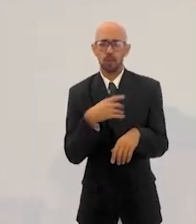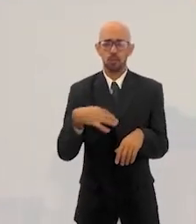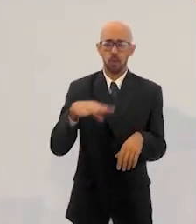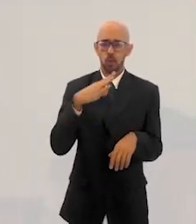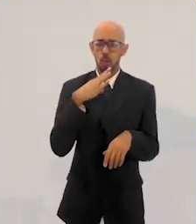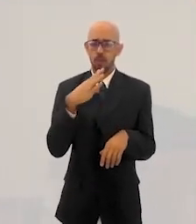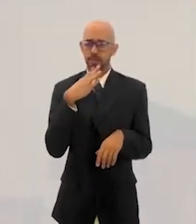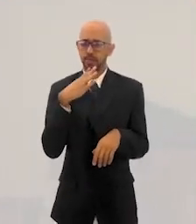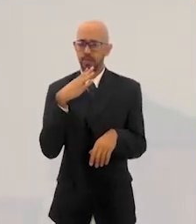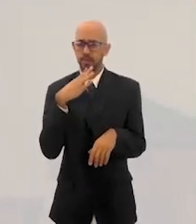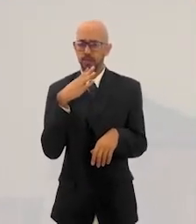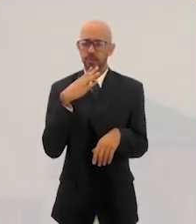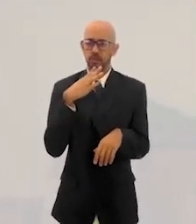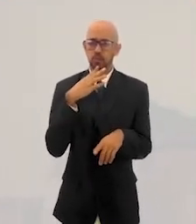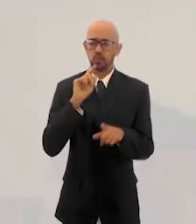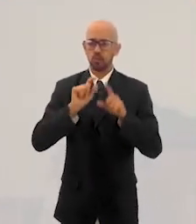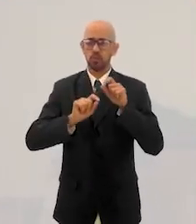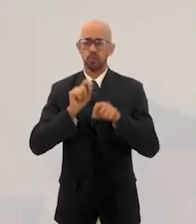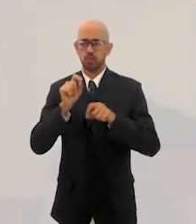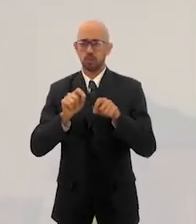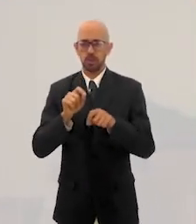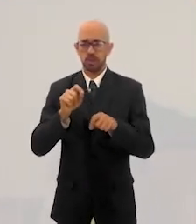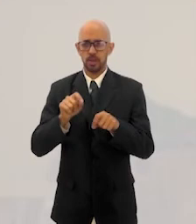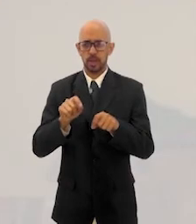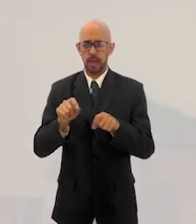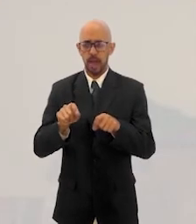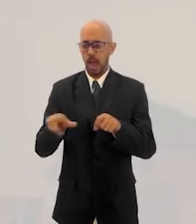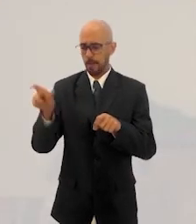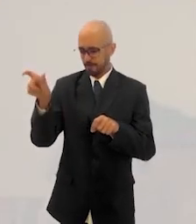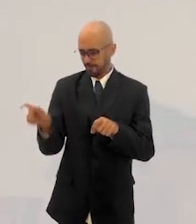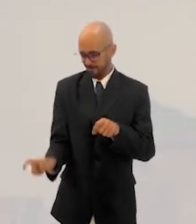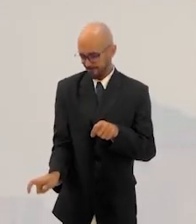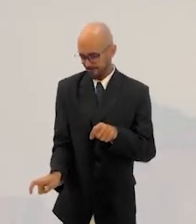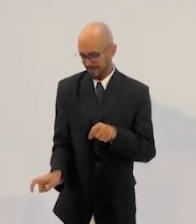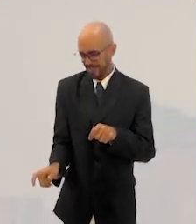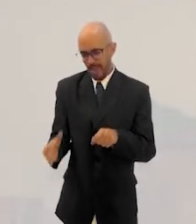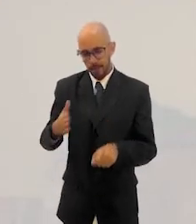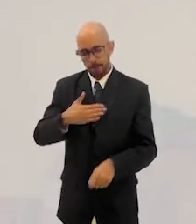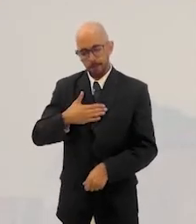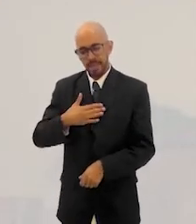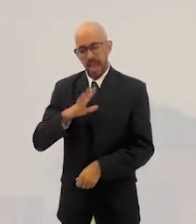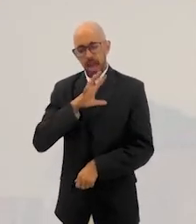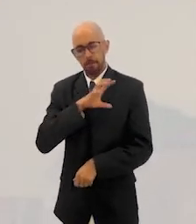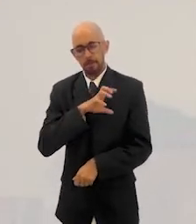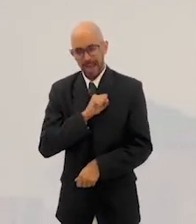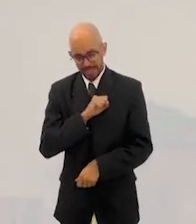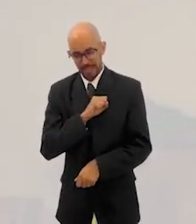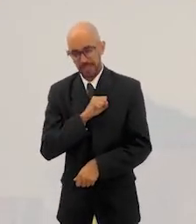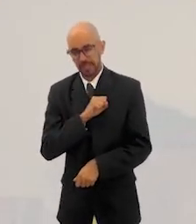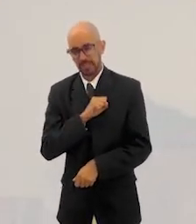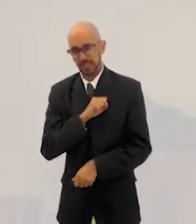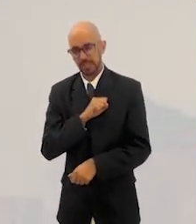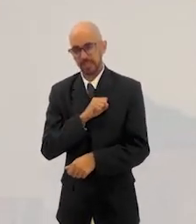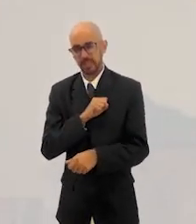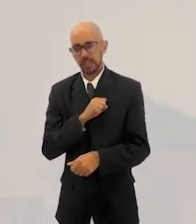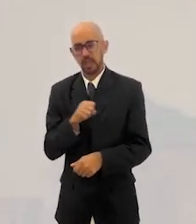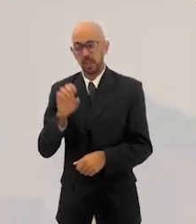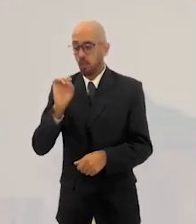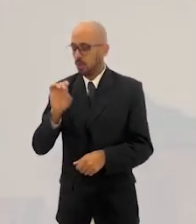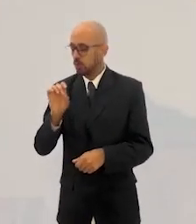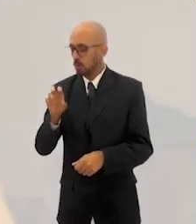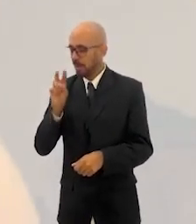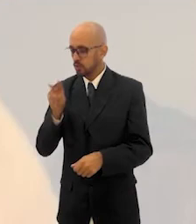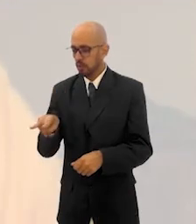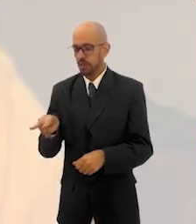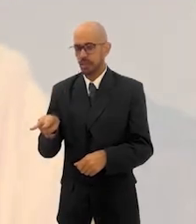eu conheço essa minha amada, isso foi preponderante, porque automaticamente eu já olhei para ela e